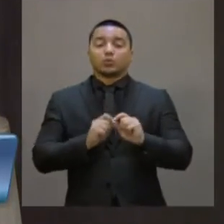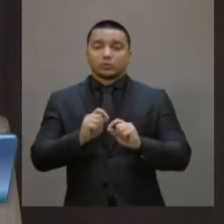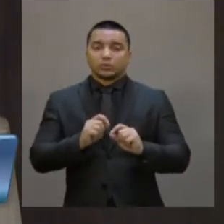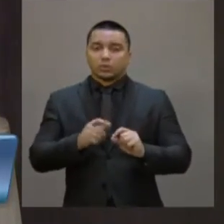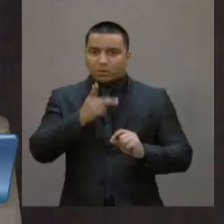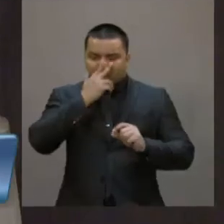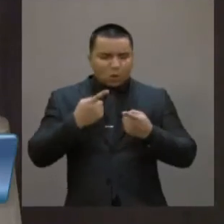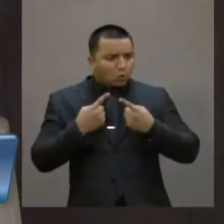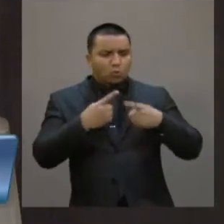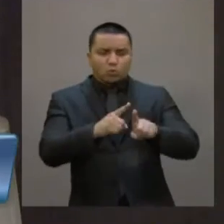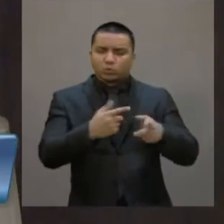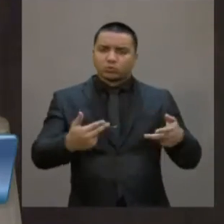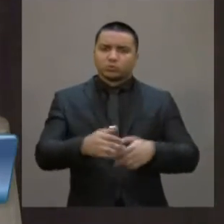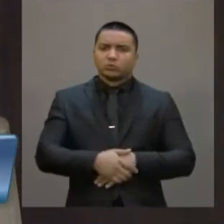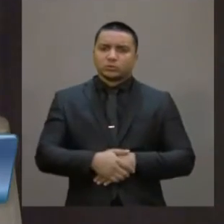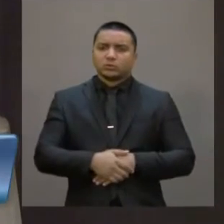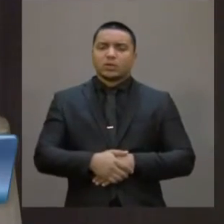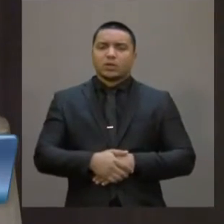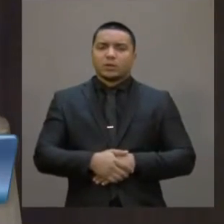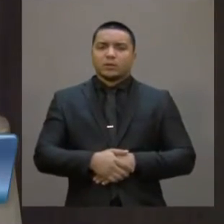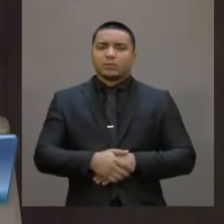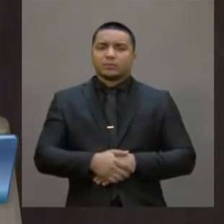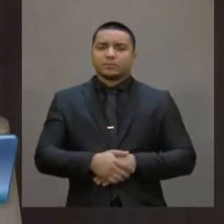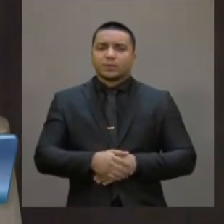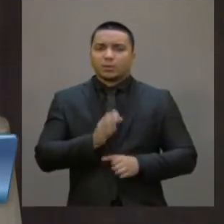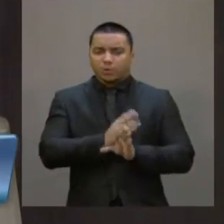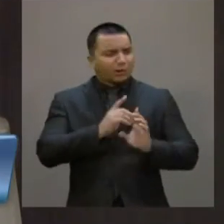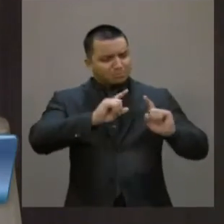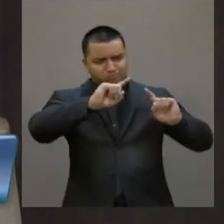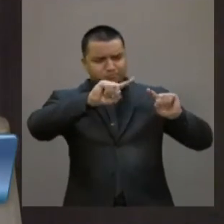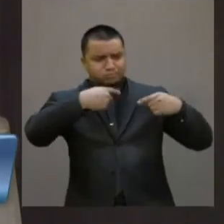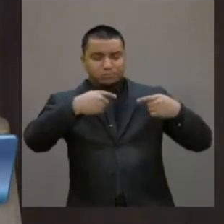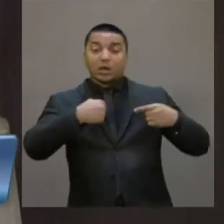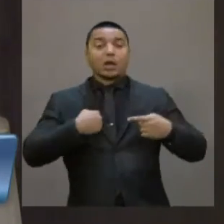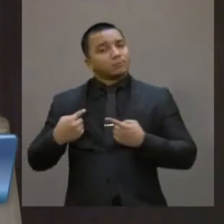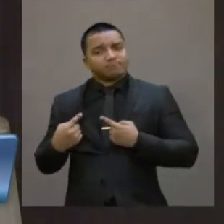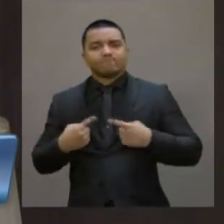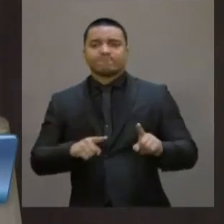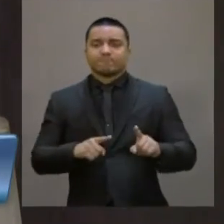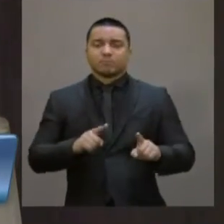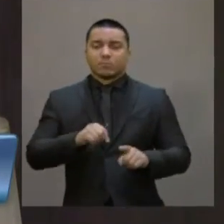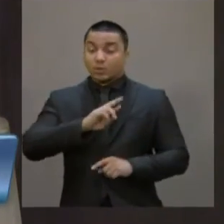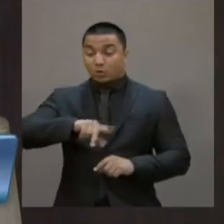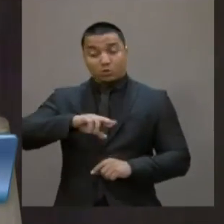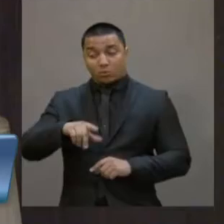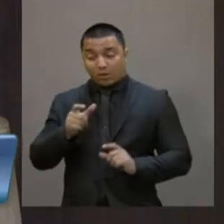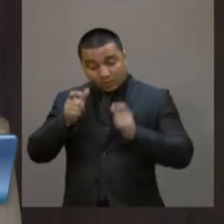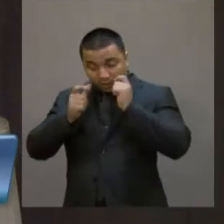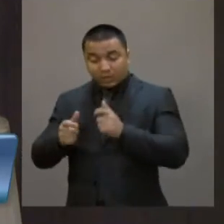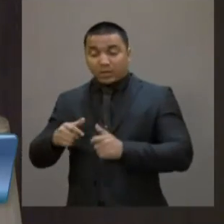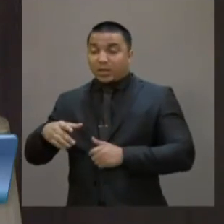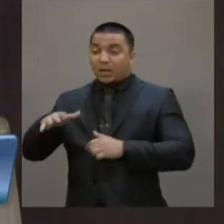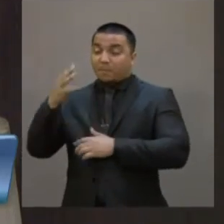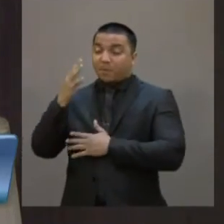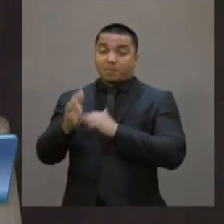contra esse ataque venal. Um ataque venal. Ele não está baseado no interesse público nem no meio ambiente, que